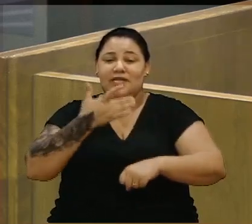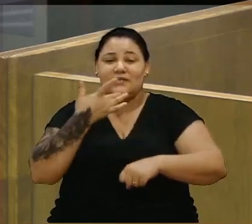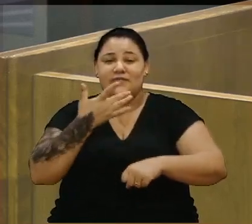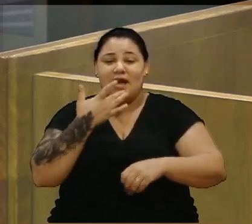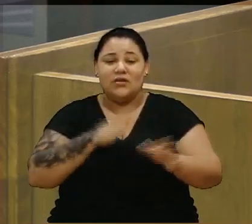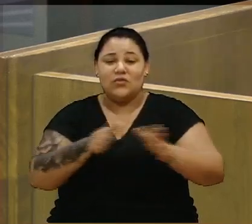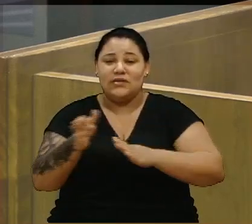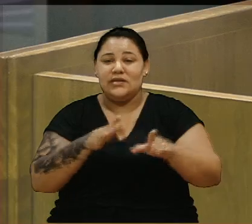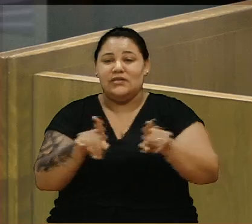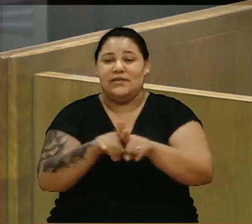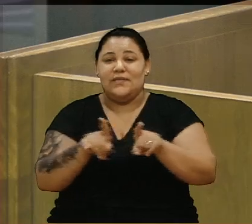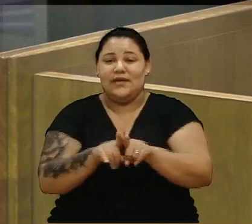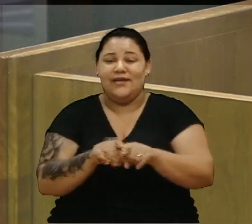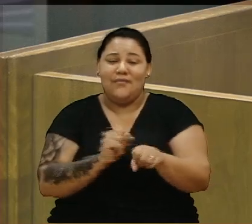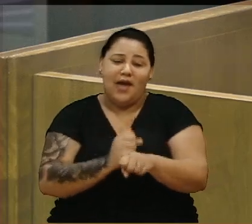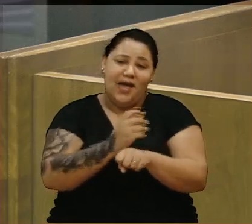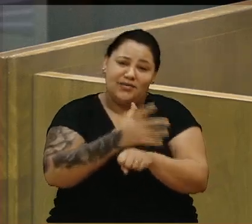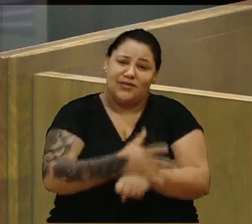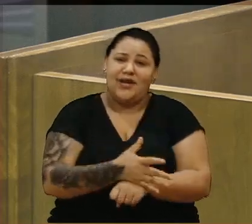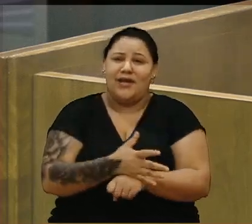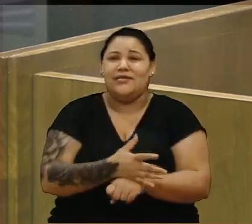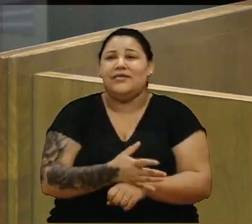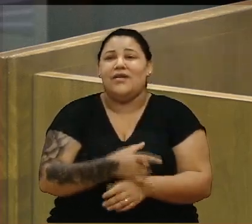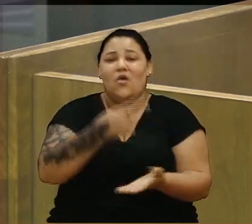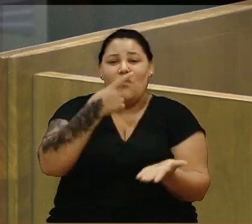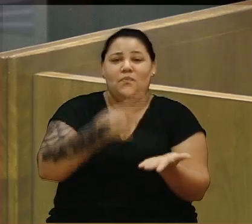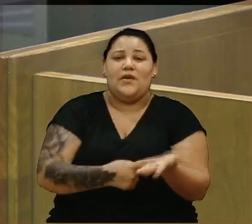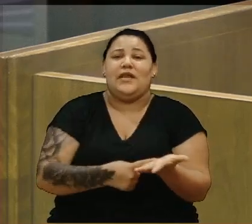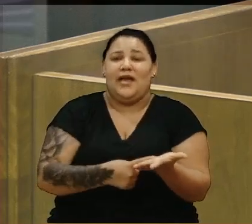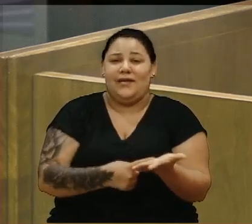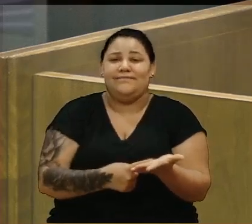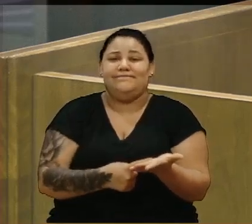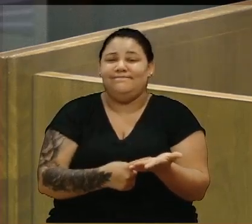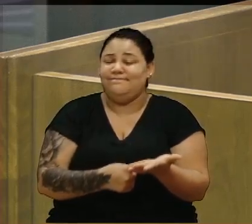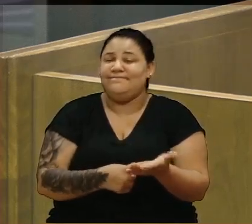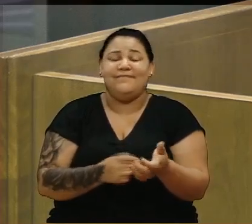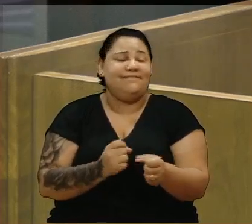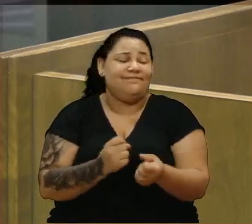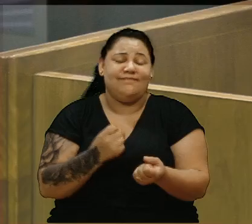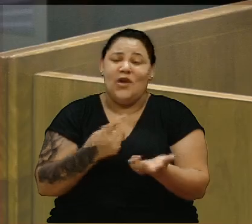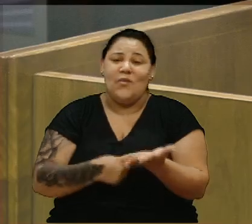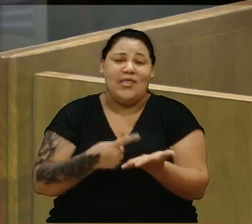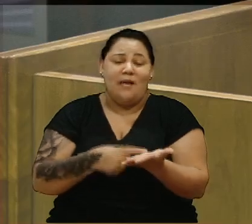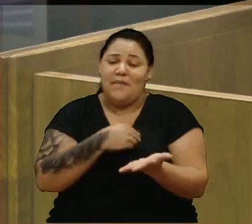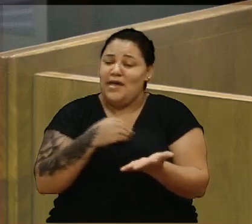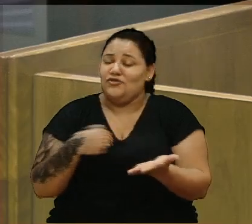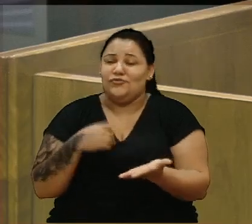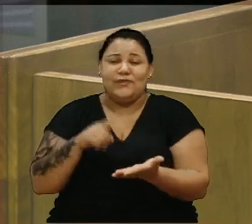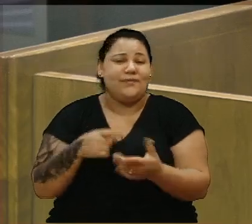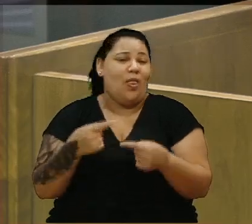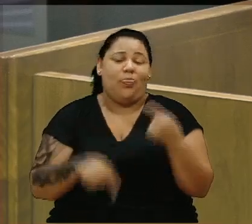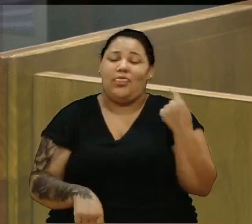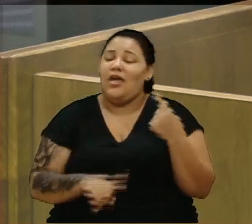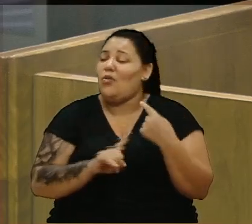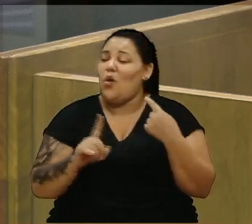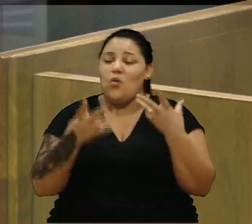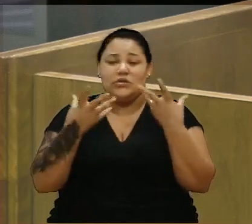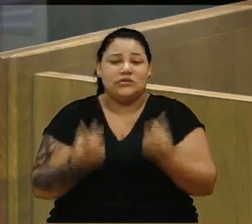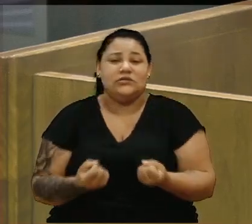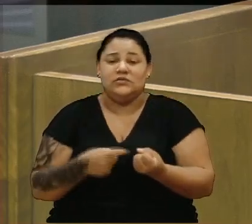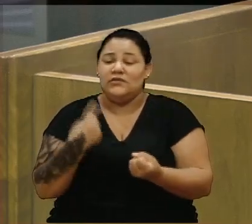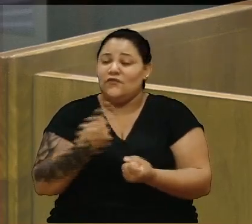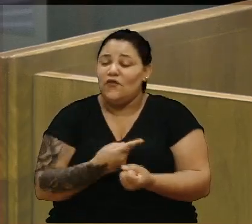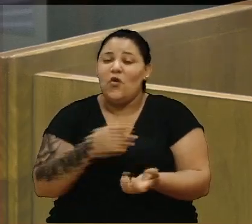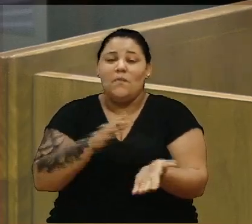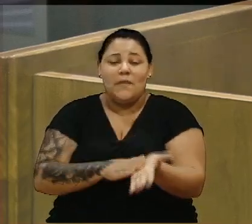das pessoas irem de madrugada marcar consulta, para mim, é inaceitável. Então, algo que nós vamos bater muito na tecla nessa legislatura